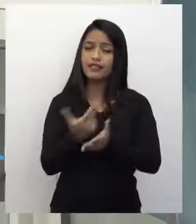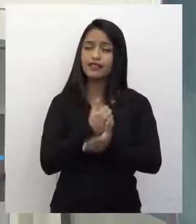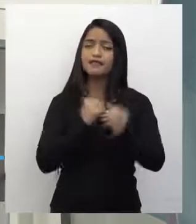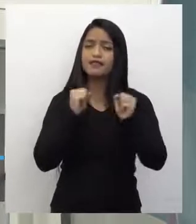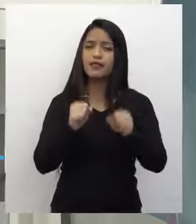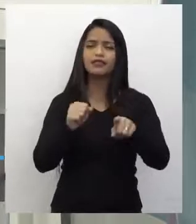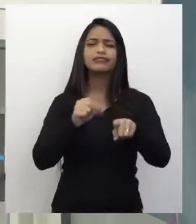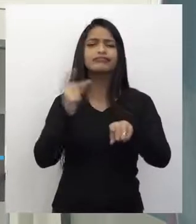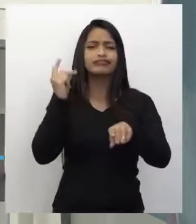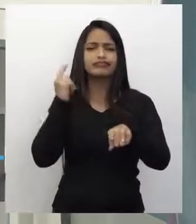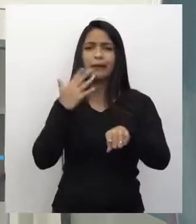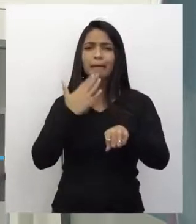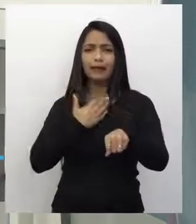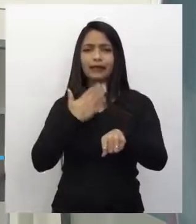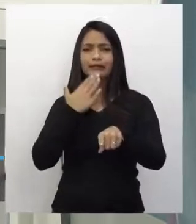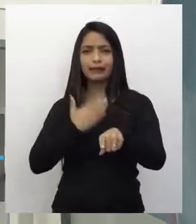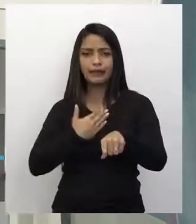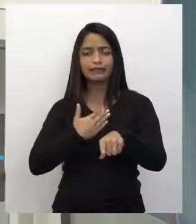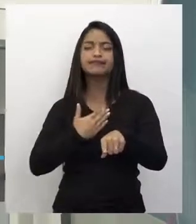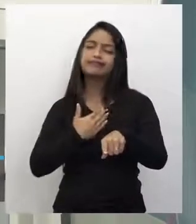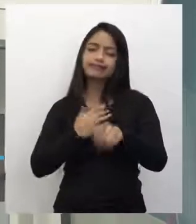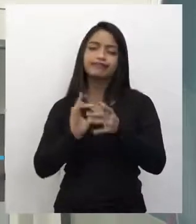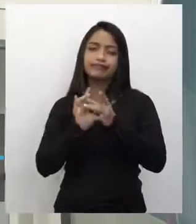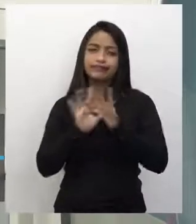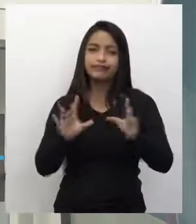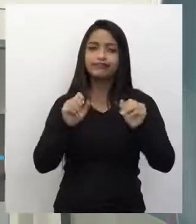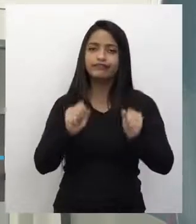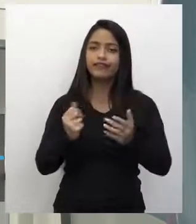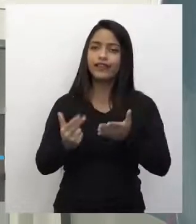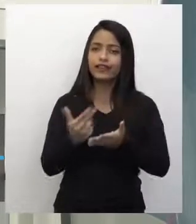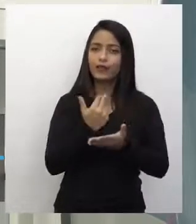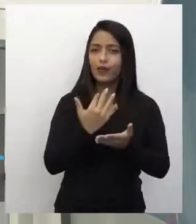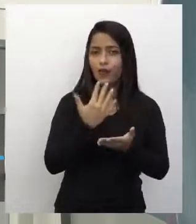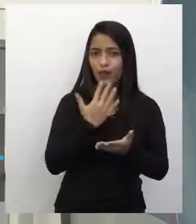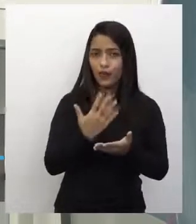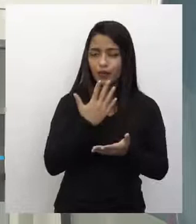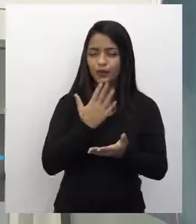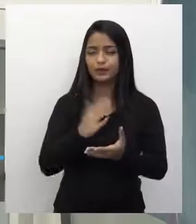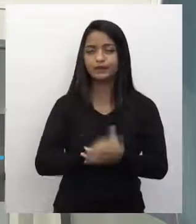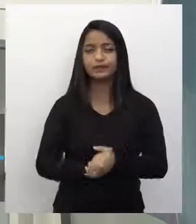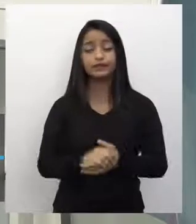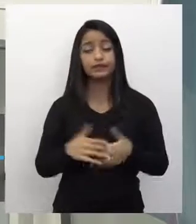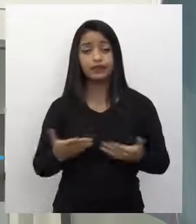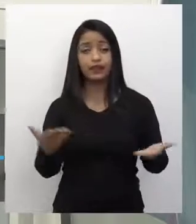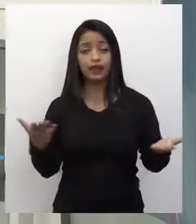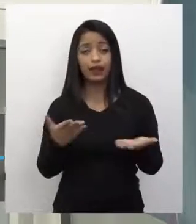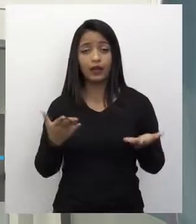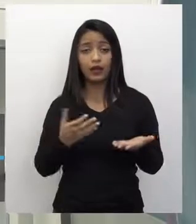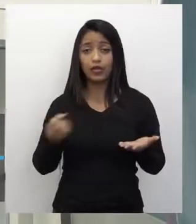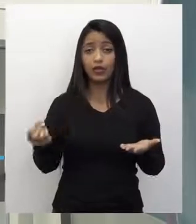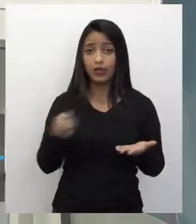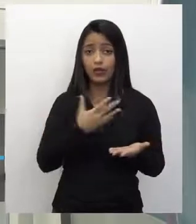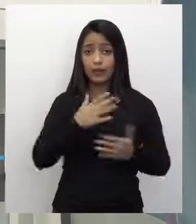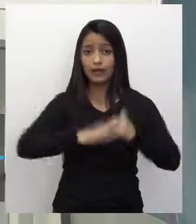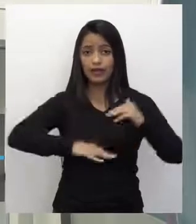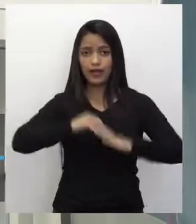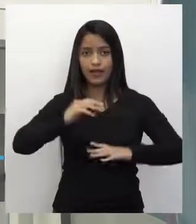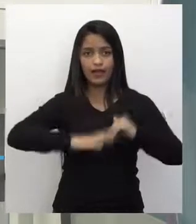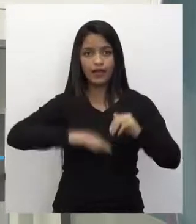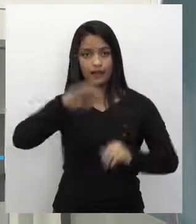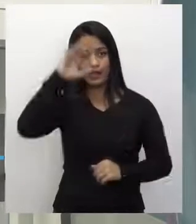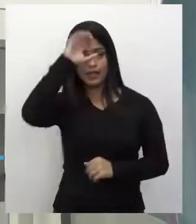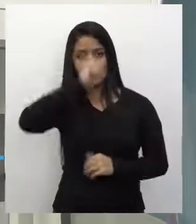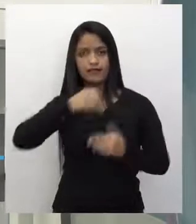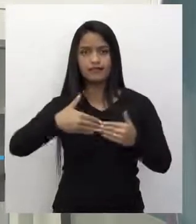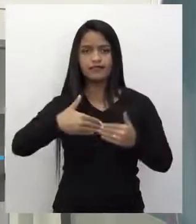Então, um desenho bem colorido, bem bacana. Lembrando, turma, que nessa nossa nova habilidade, um pouquinho mais para frente, nós vamos fazer